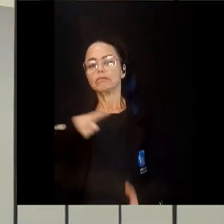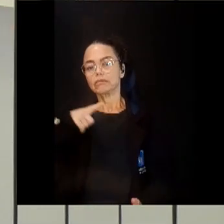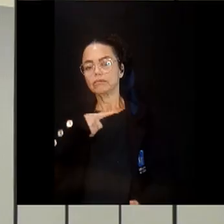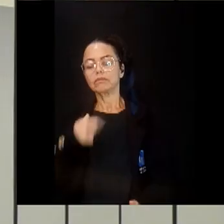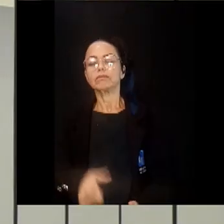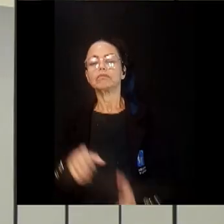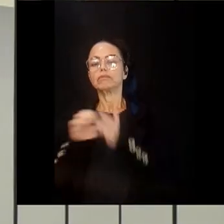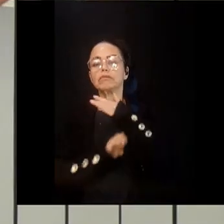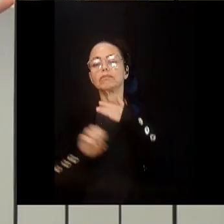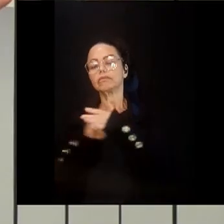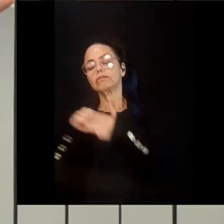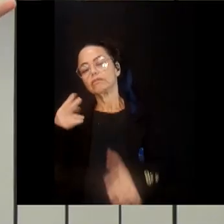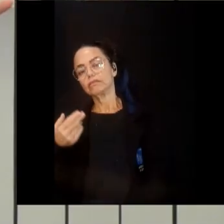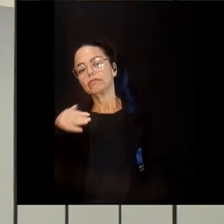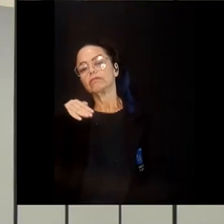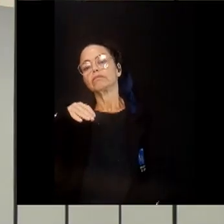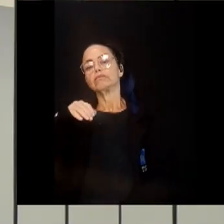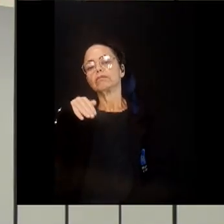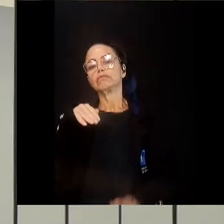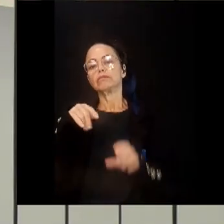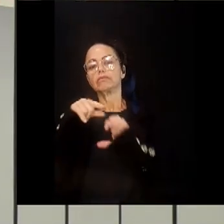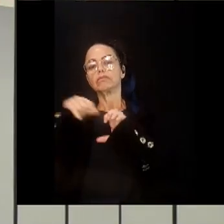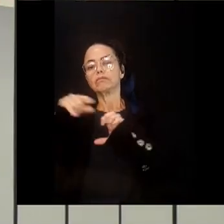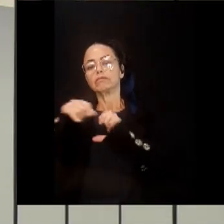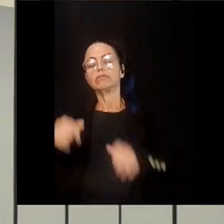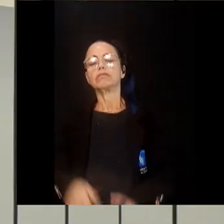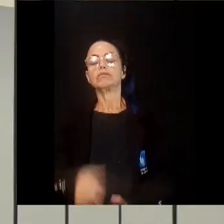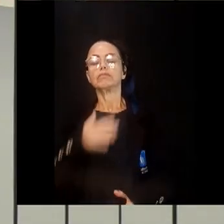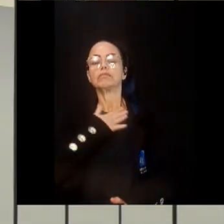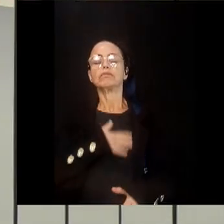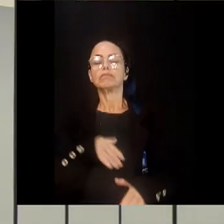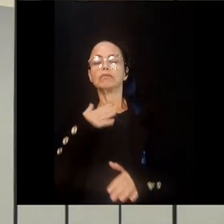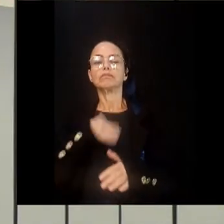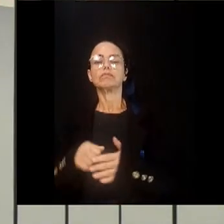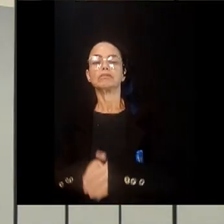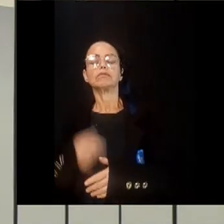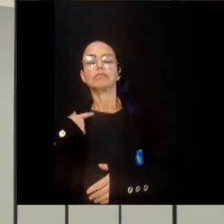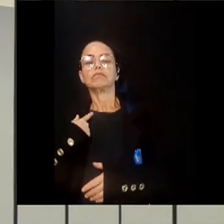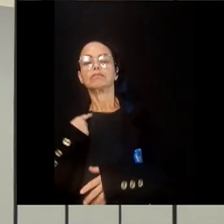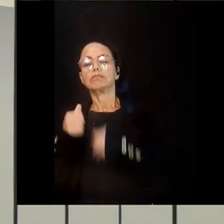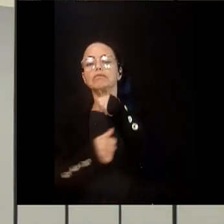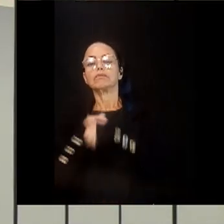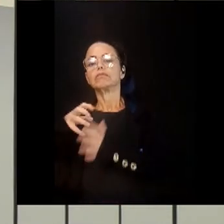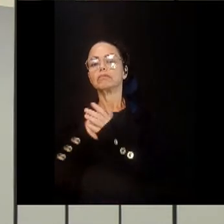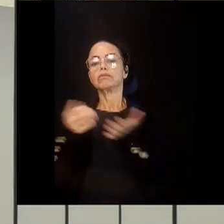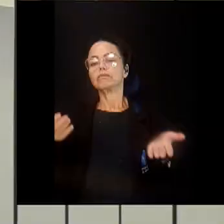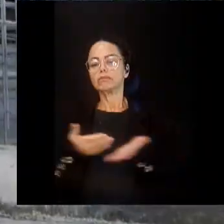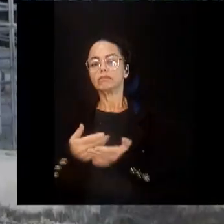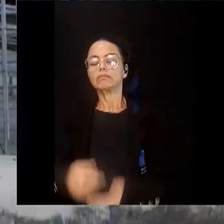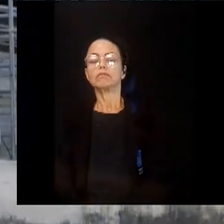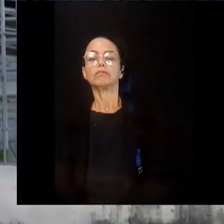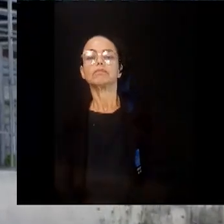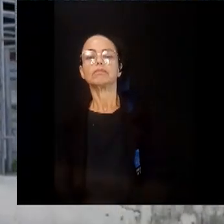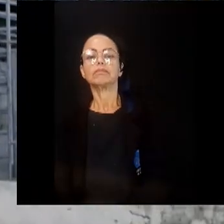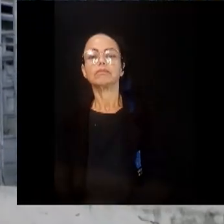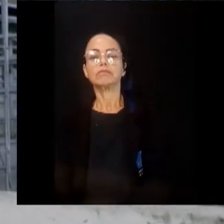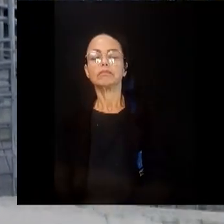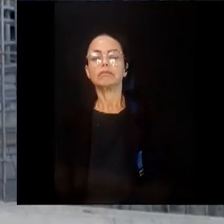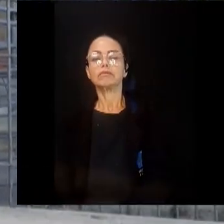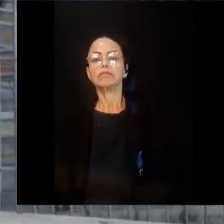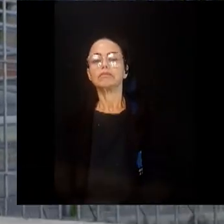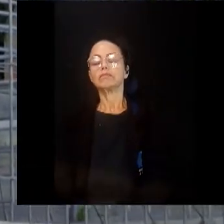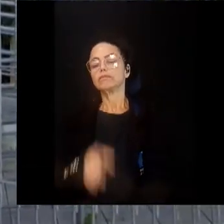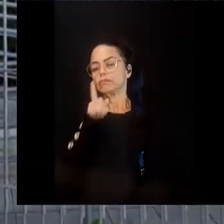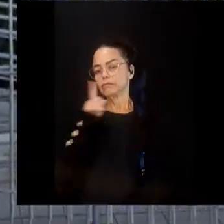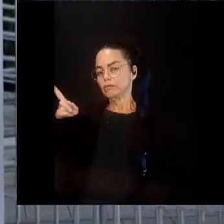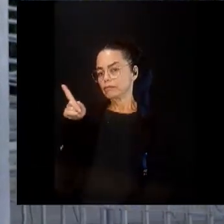é MEI pode ficar tranquilo, viu? Nada muda no cadastro atual. A Receita Federal oficializou um